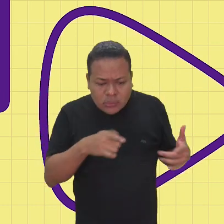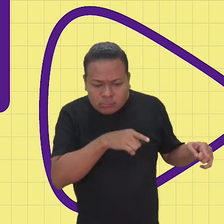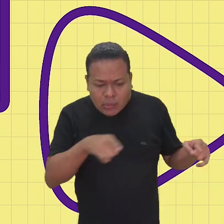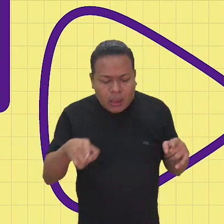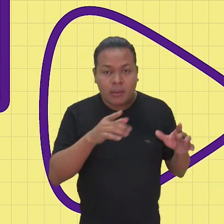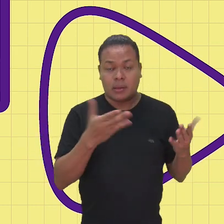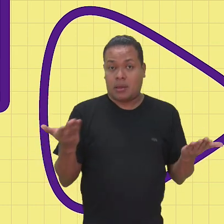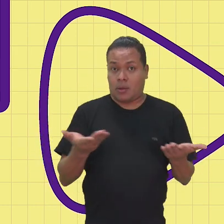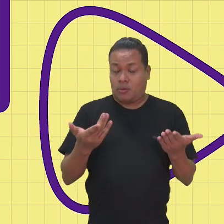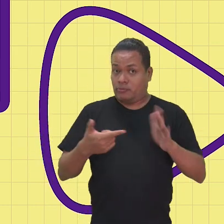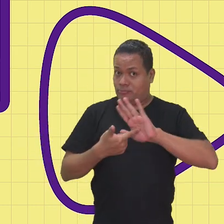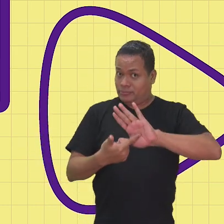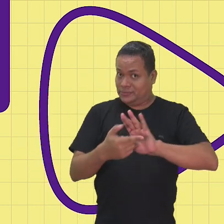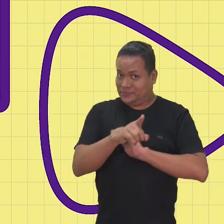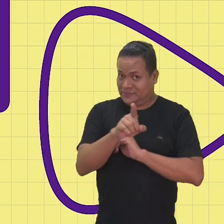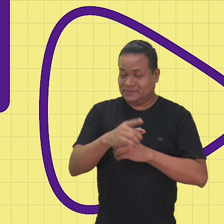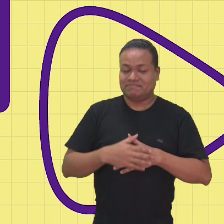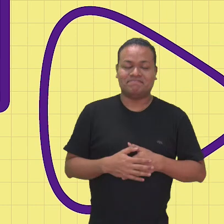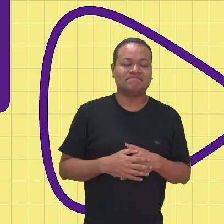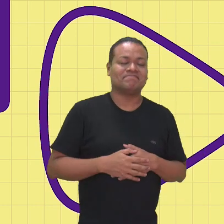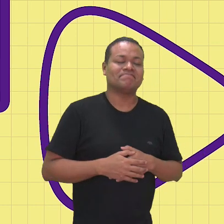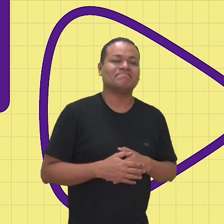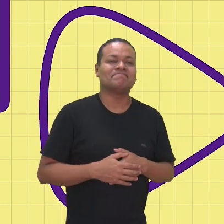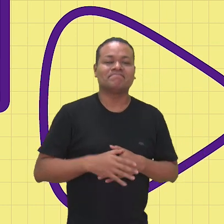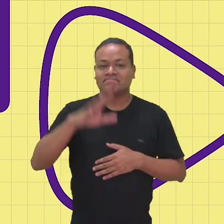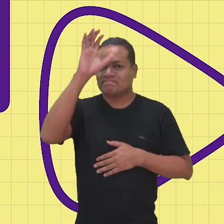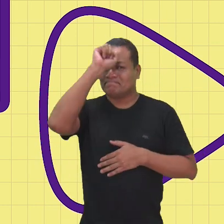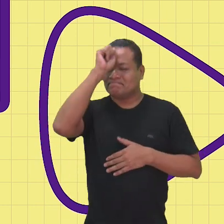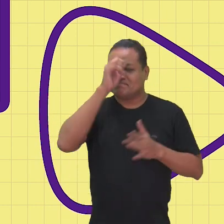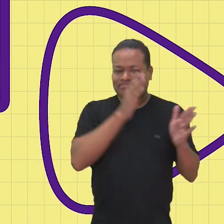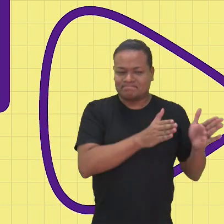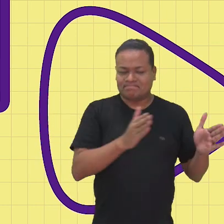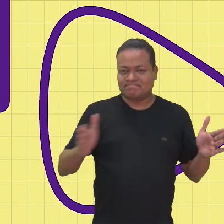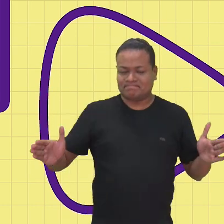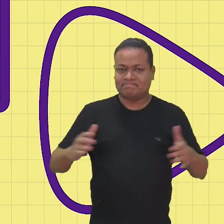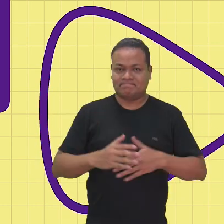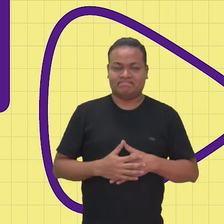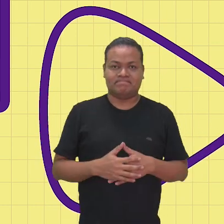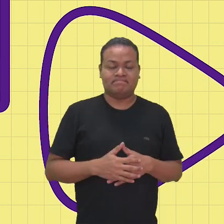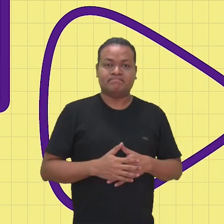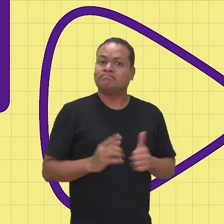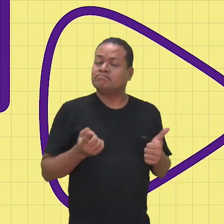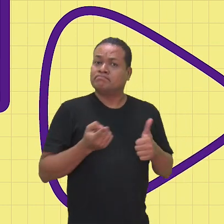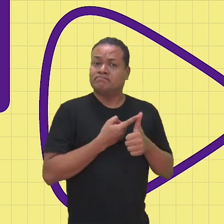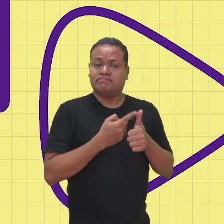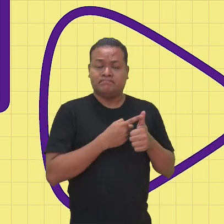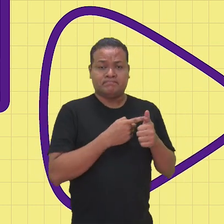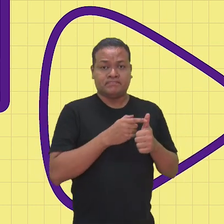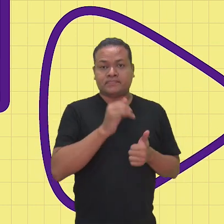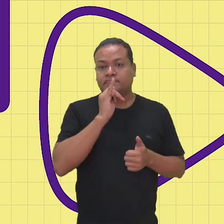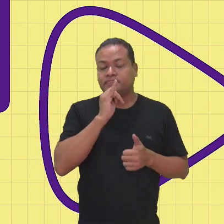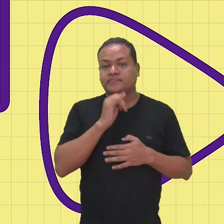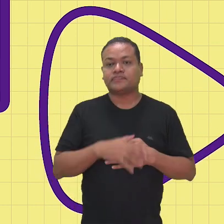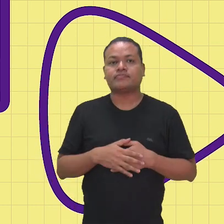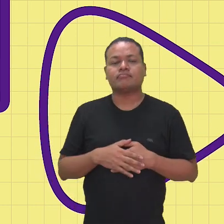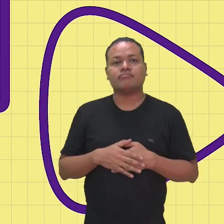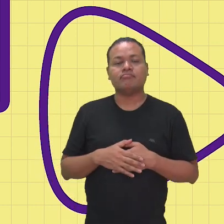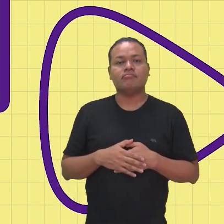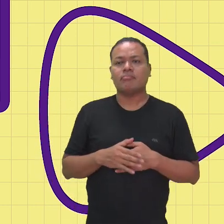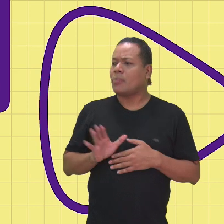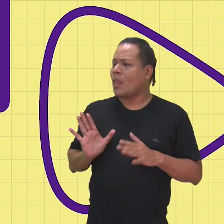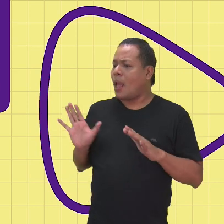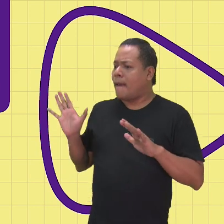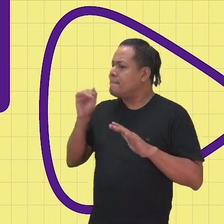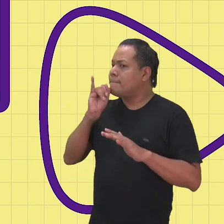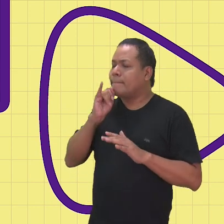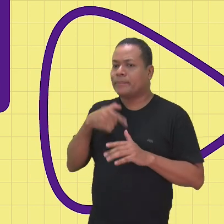vai fazer agora, a gente vai aprender aí sobre cada uma dessas etapas. Então, a primeira coisa, pessoal, é a captação. Toda